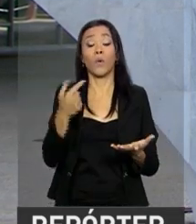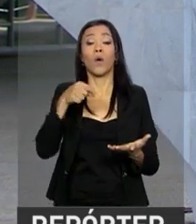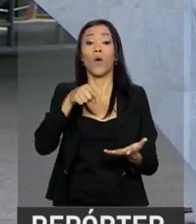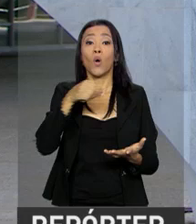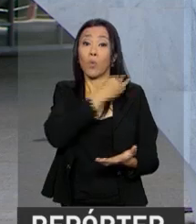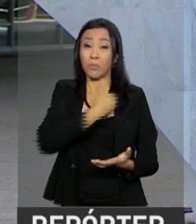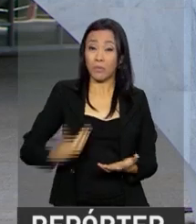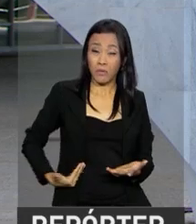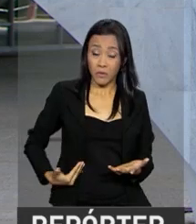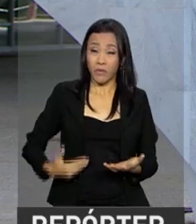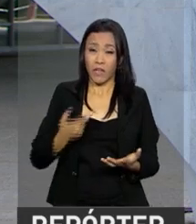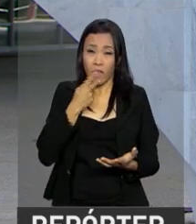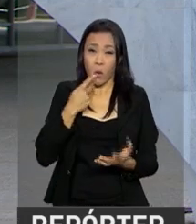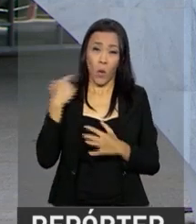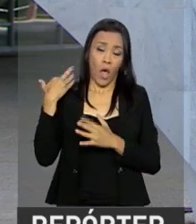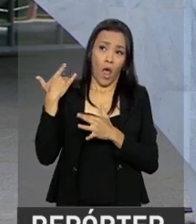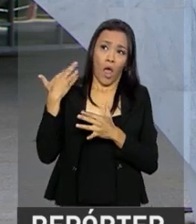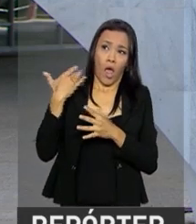se endividando